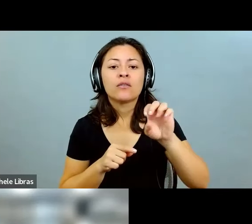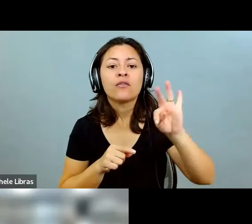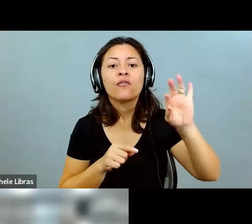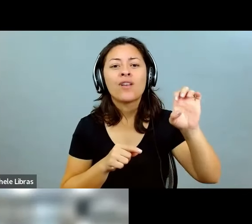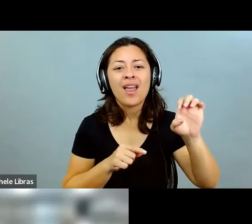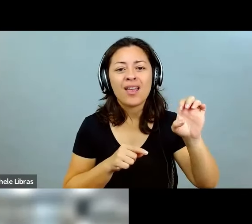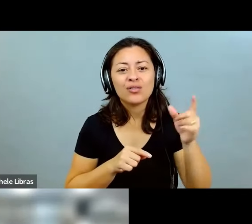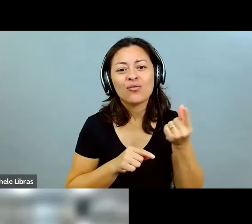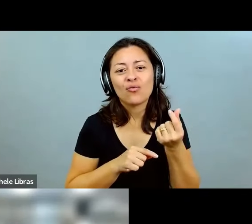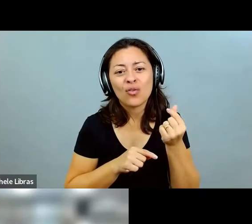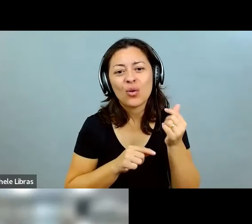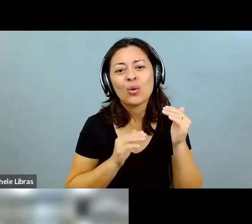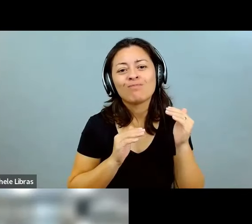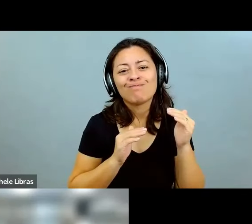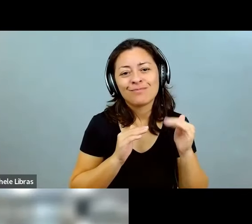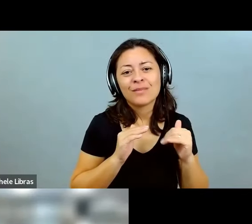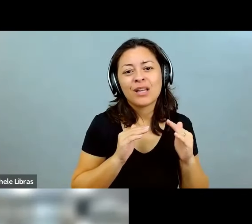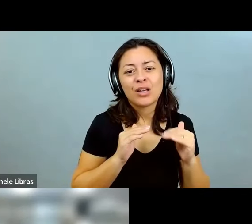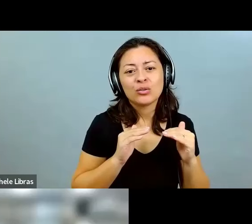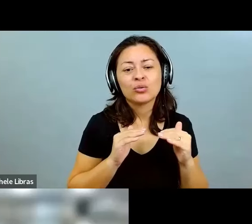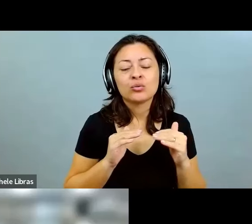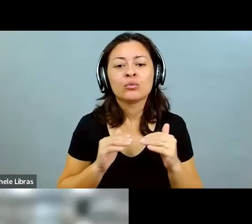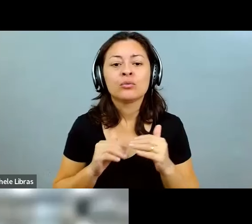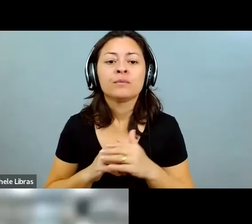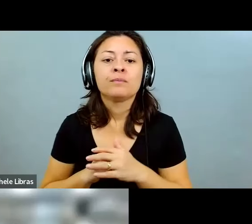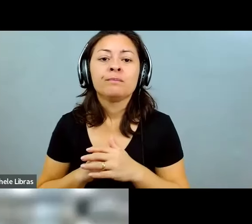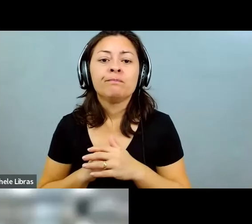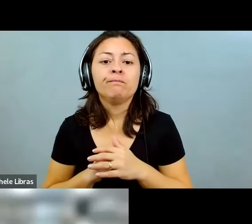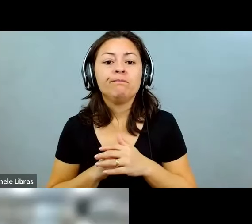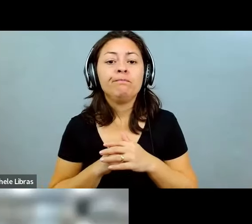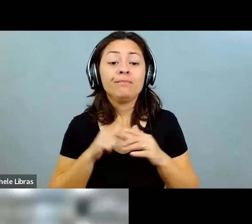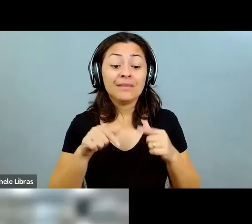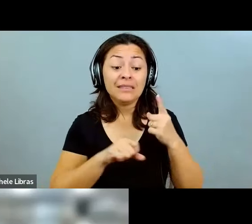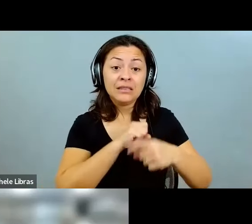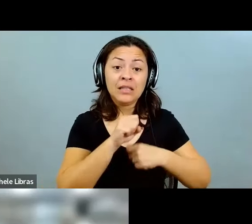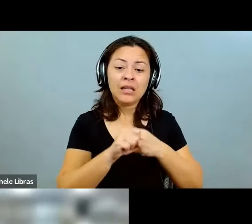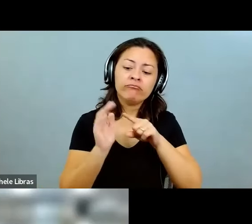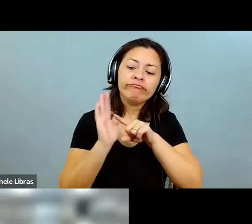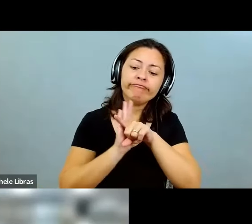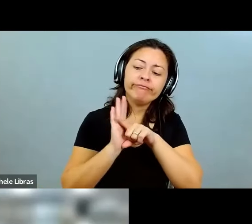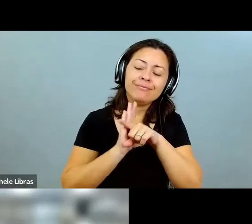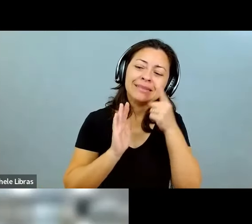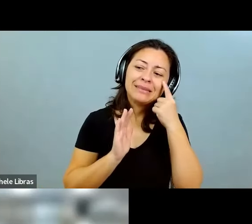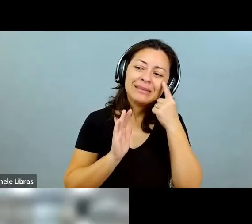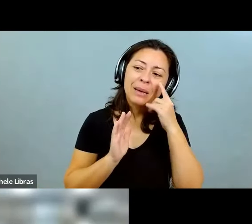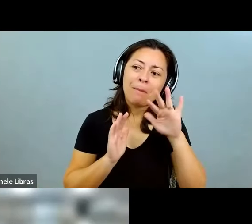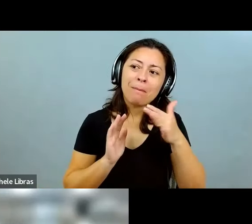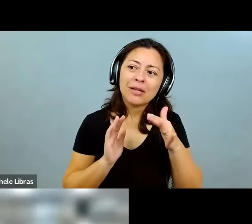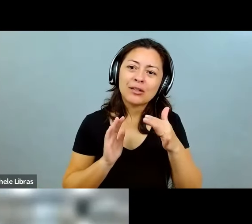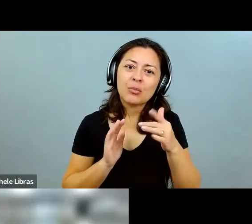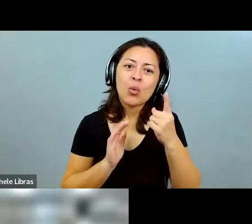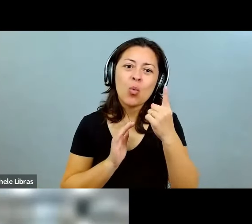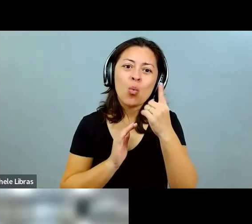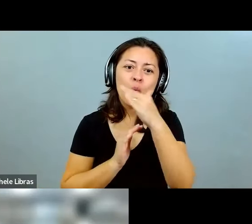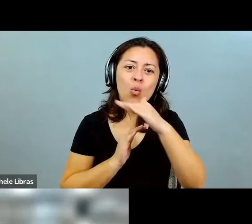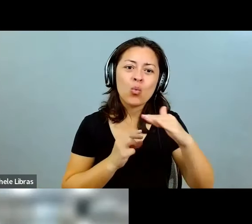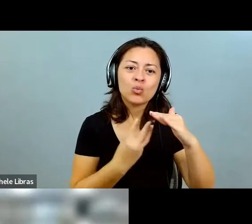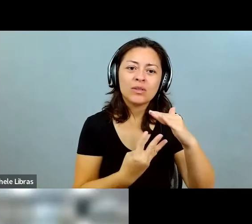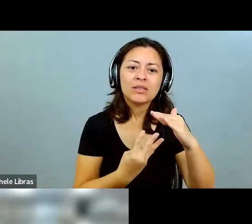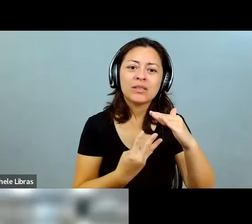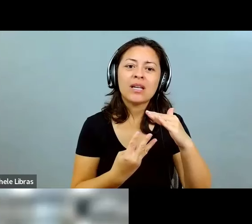se imaginava o ano esse ano né Eu tava olhando umas umas análises interessantes que praticamente 1 ter3 um pouco mais de 1 ter dos produtores de soja no